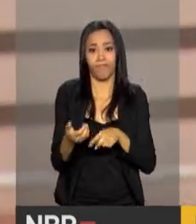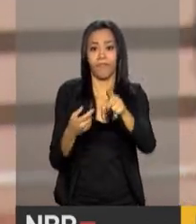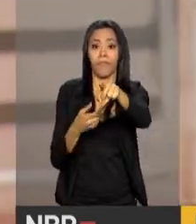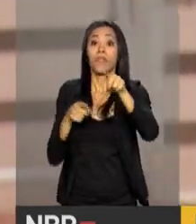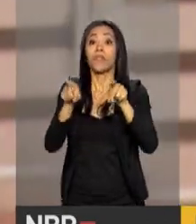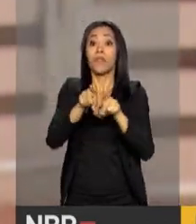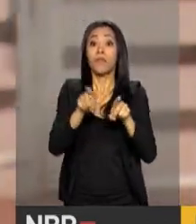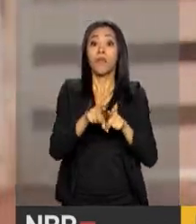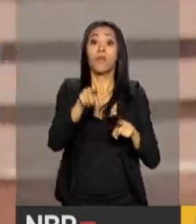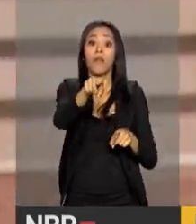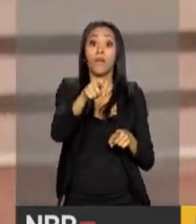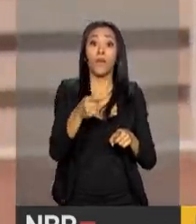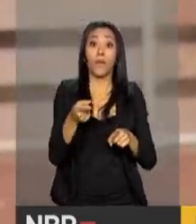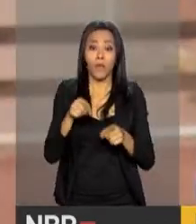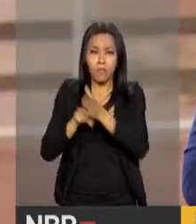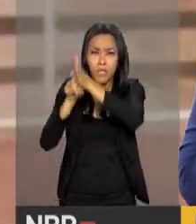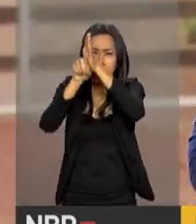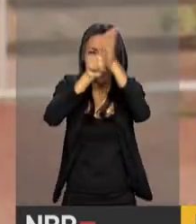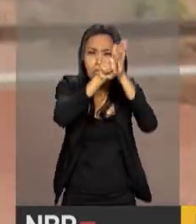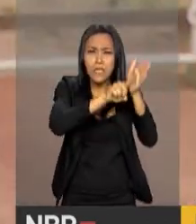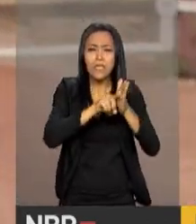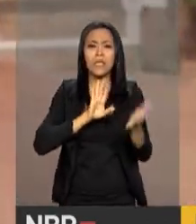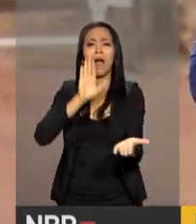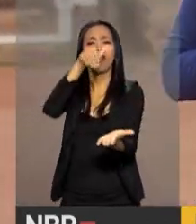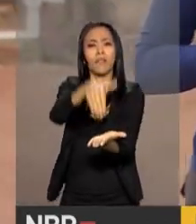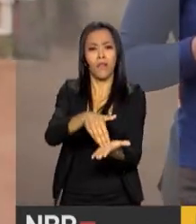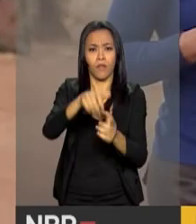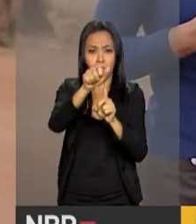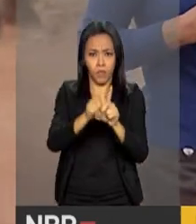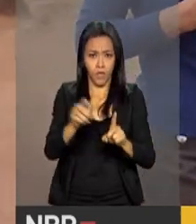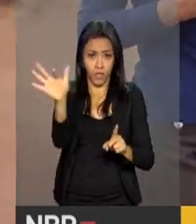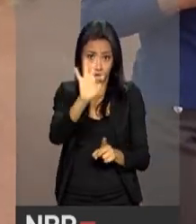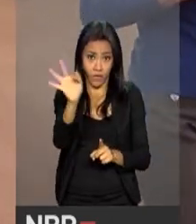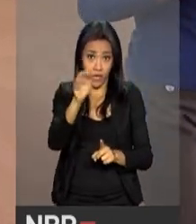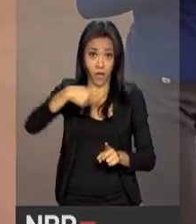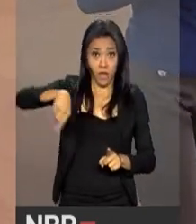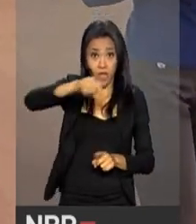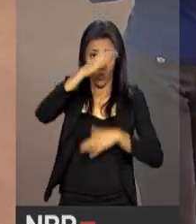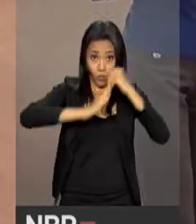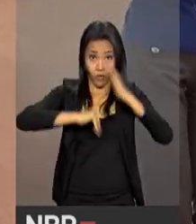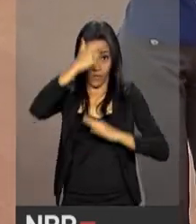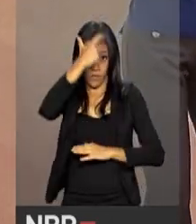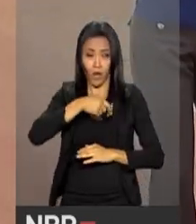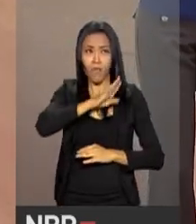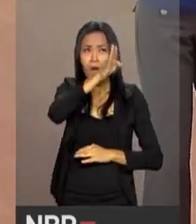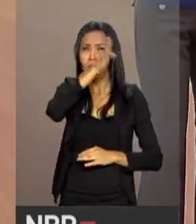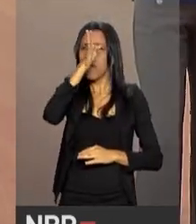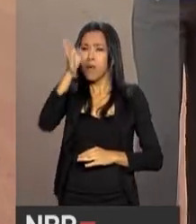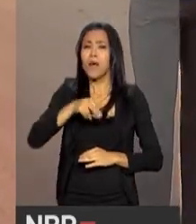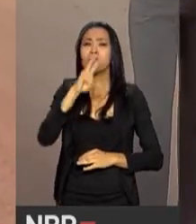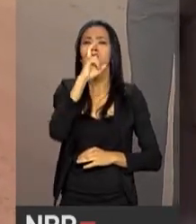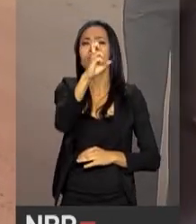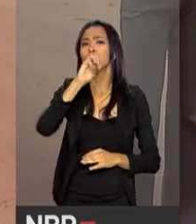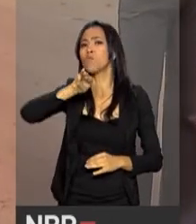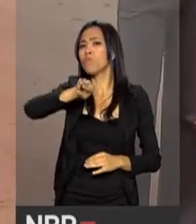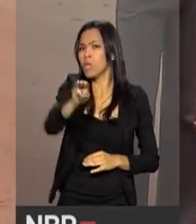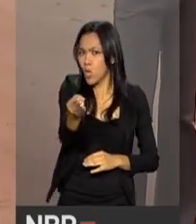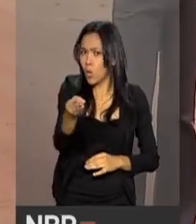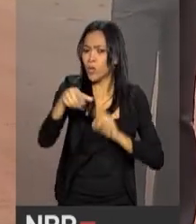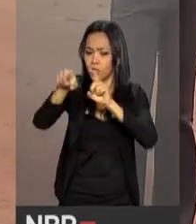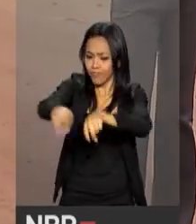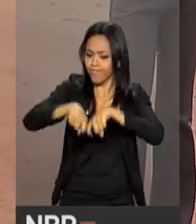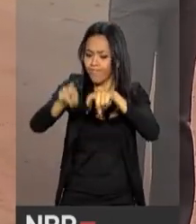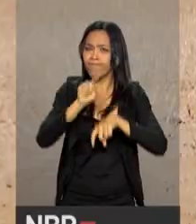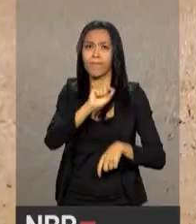de dados vai até fevereiro do ano que vem os recenseadores vão visitar mais de 5 milhões de estabelecimentos rurais em